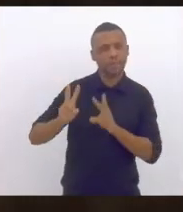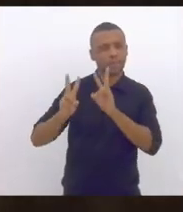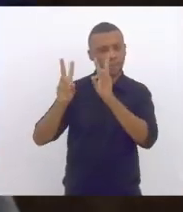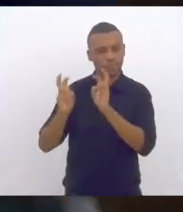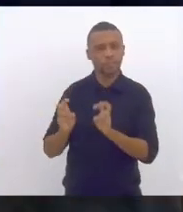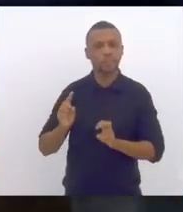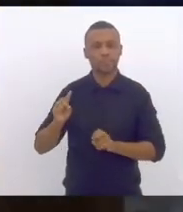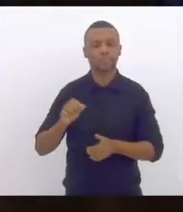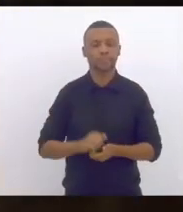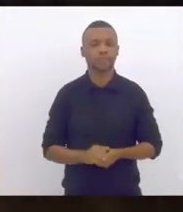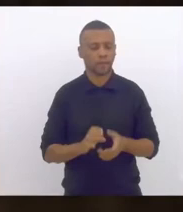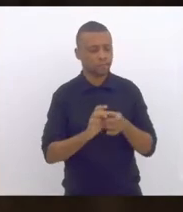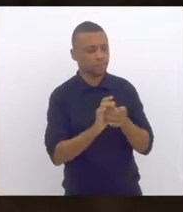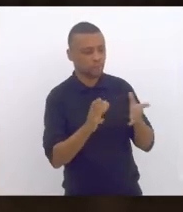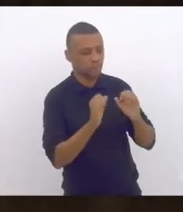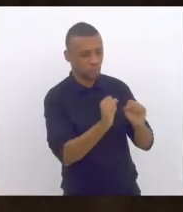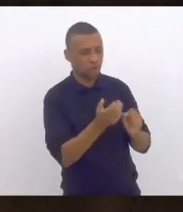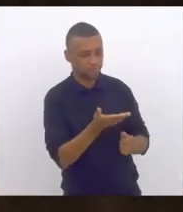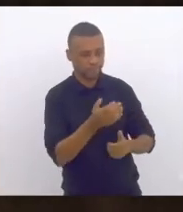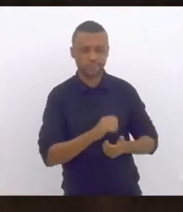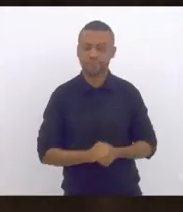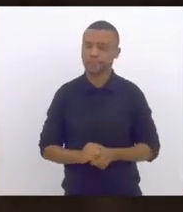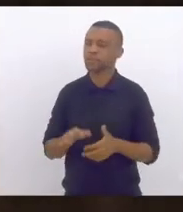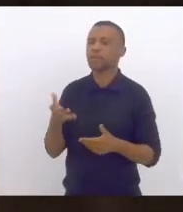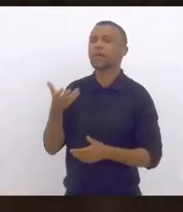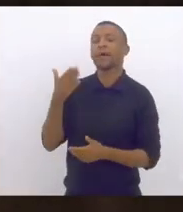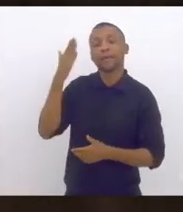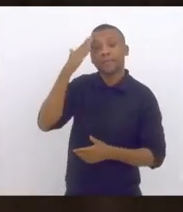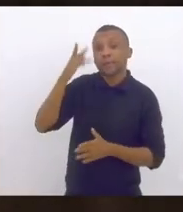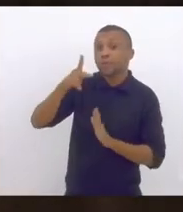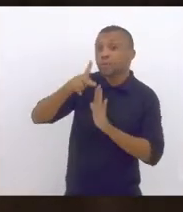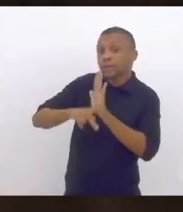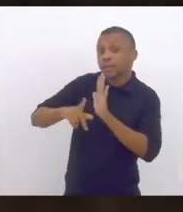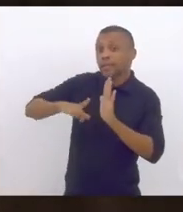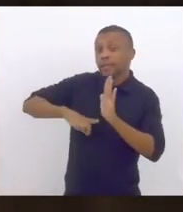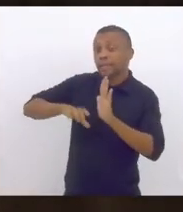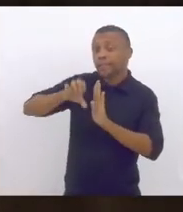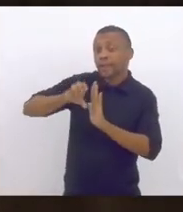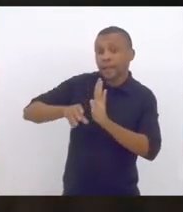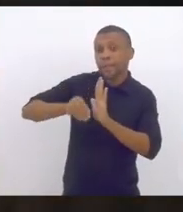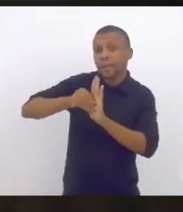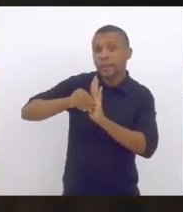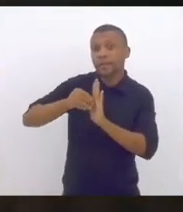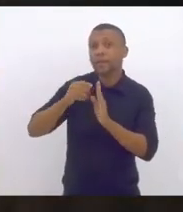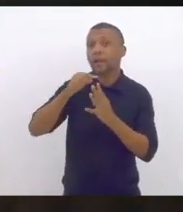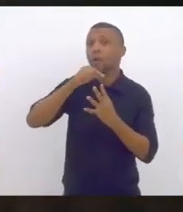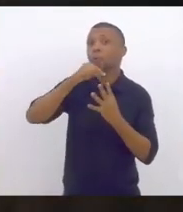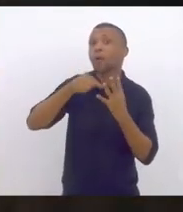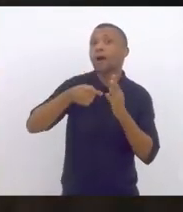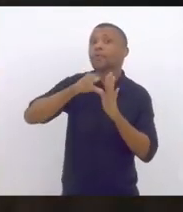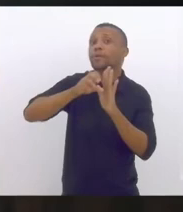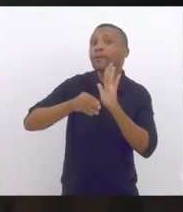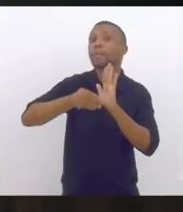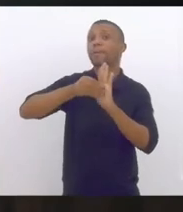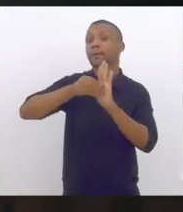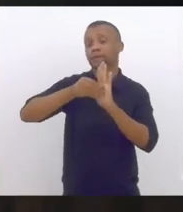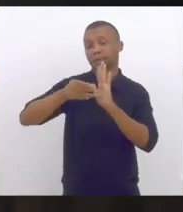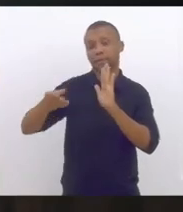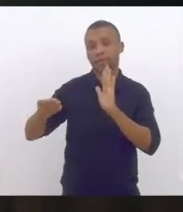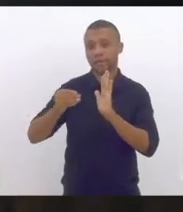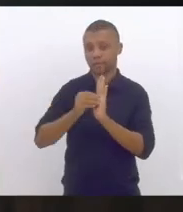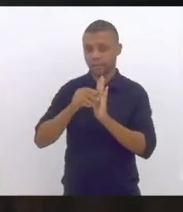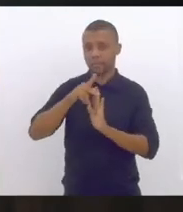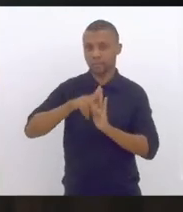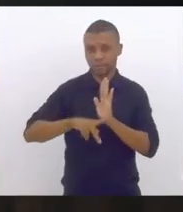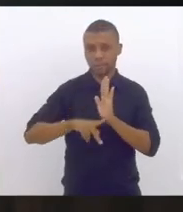Concedida, senhor presidente. Eu queria saber se o projeto recebeu emendas. Recebeu 4 emendas. O projeto